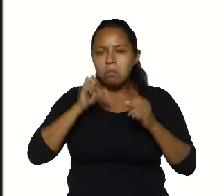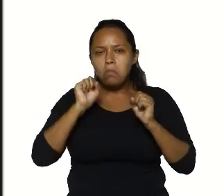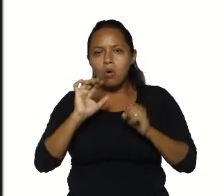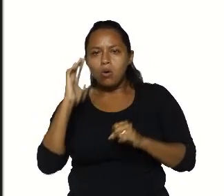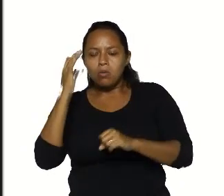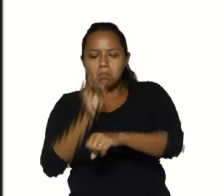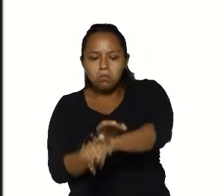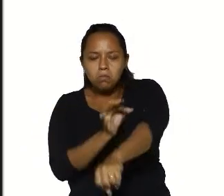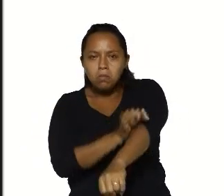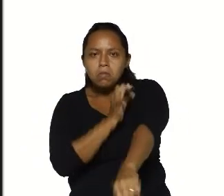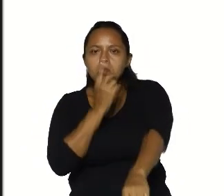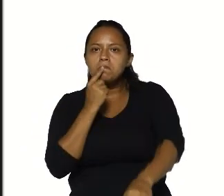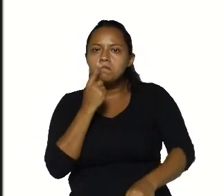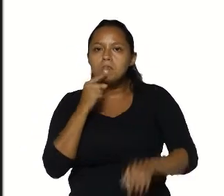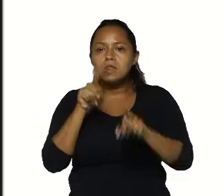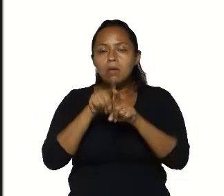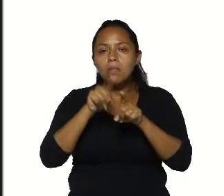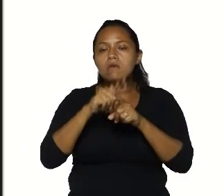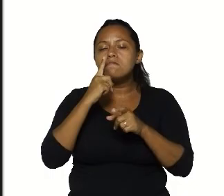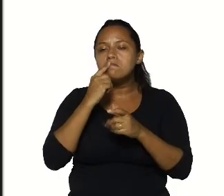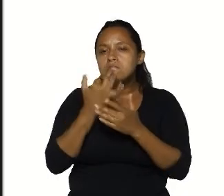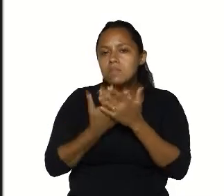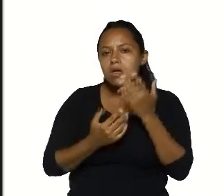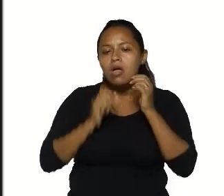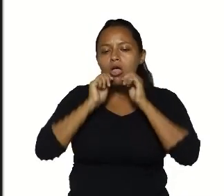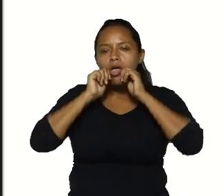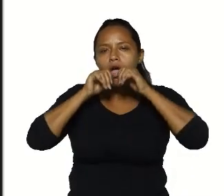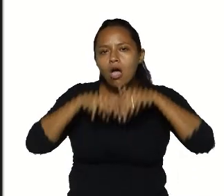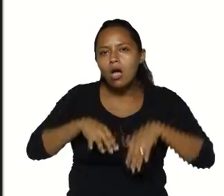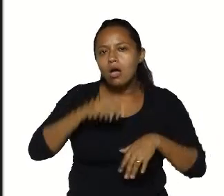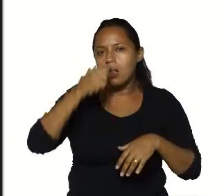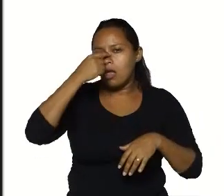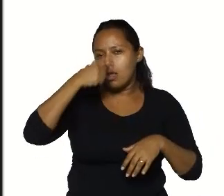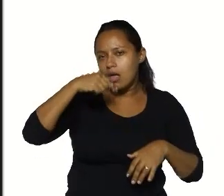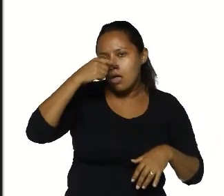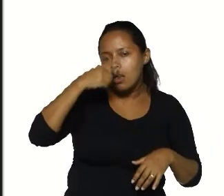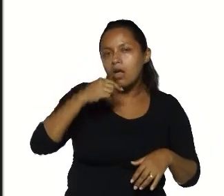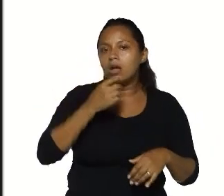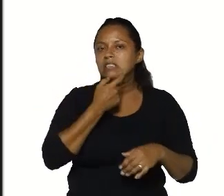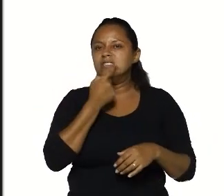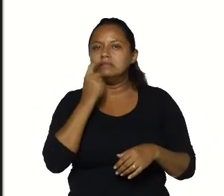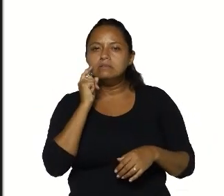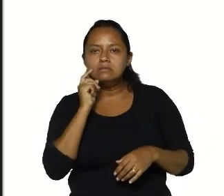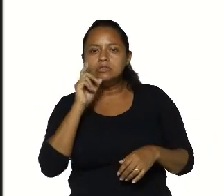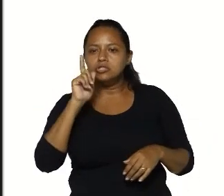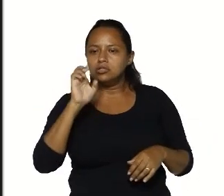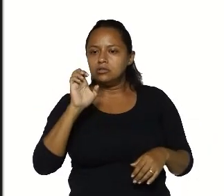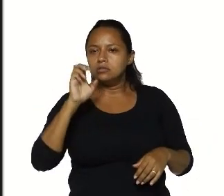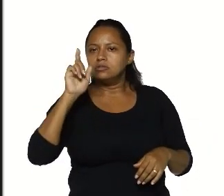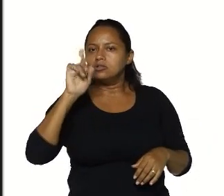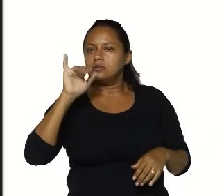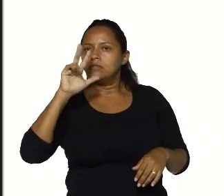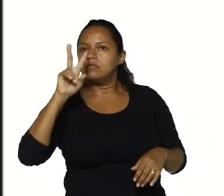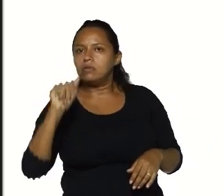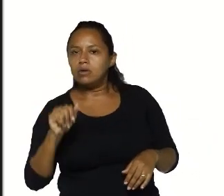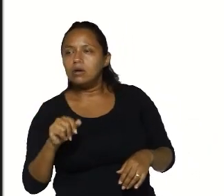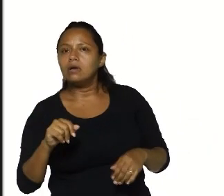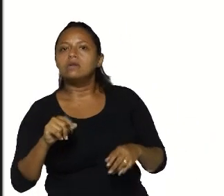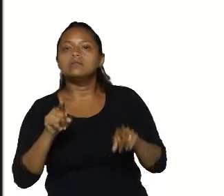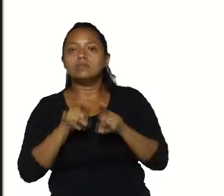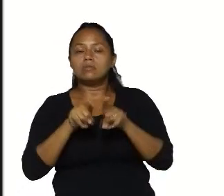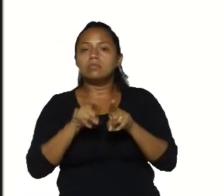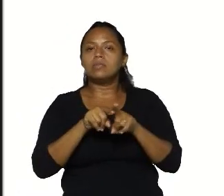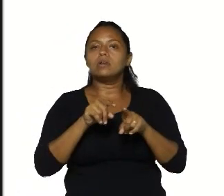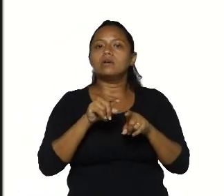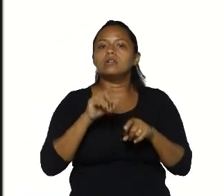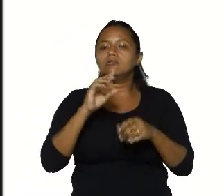na pele e sangramento pelo nariz, boca e gengivas. O hemograma do paciente pode